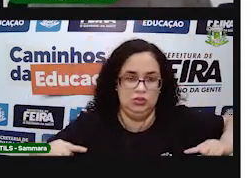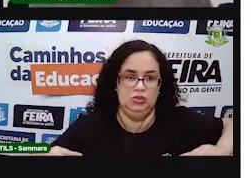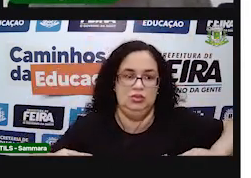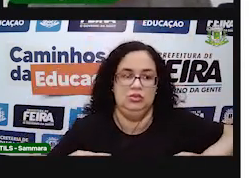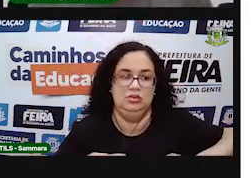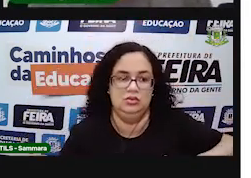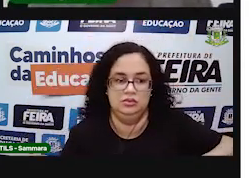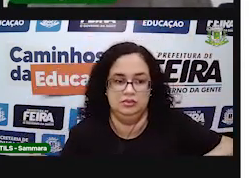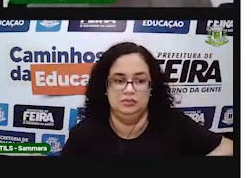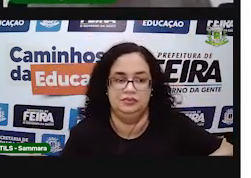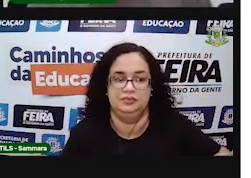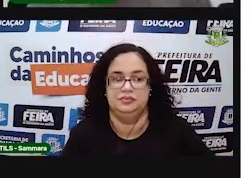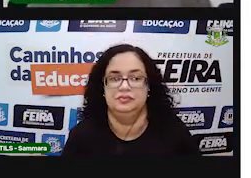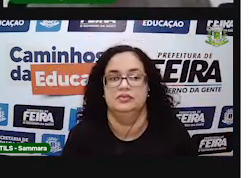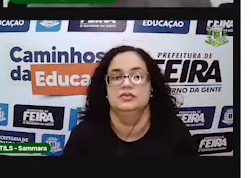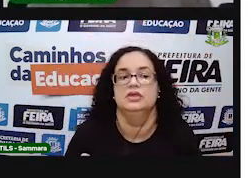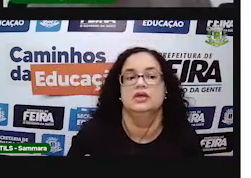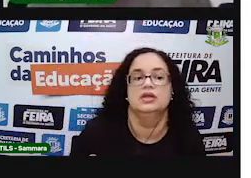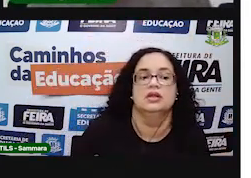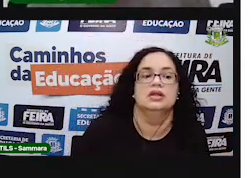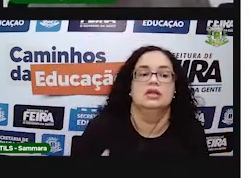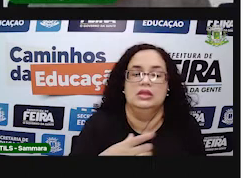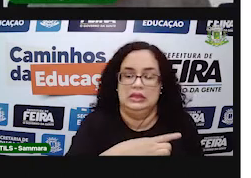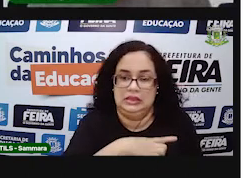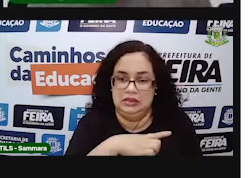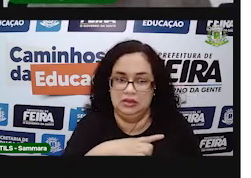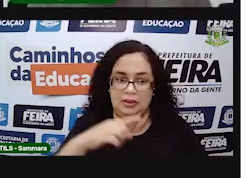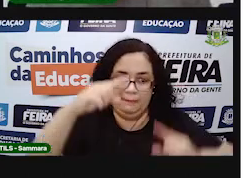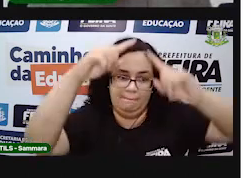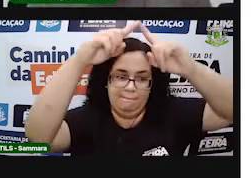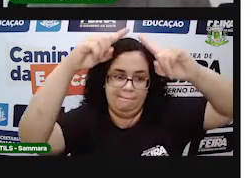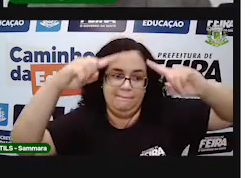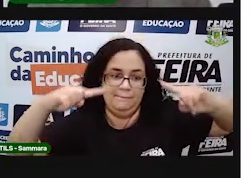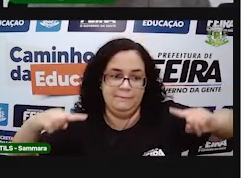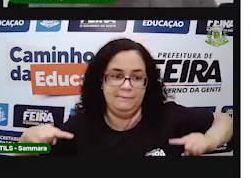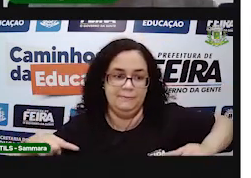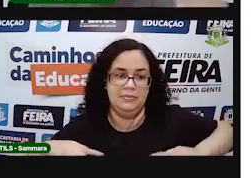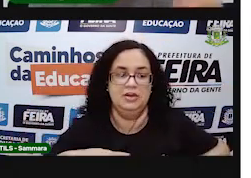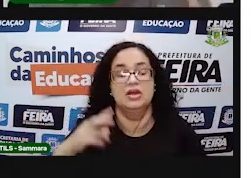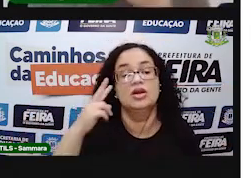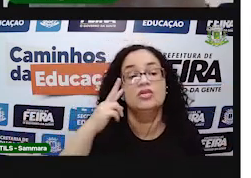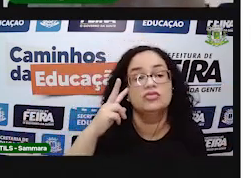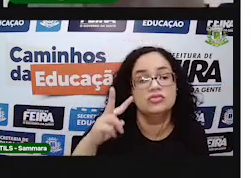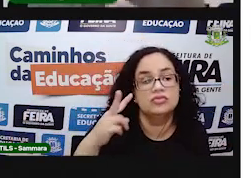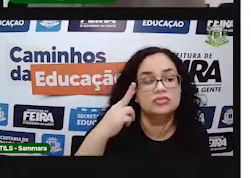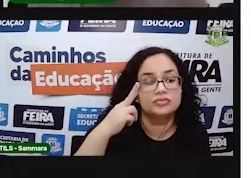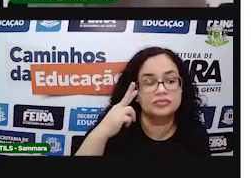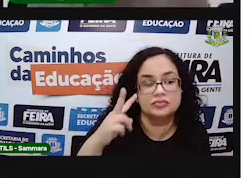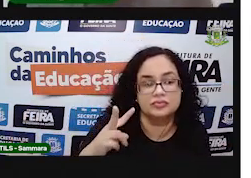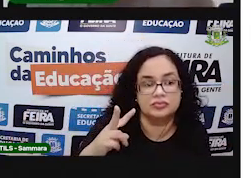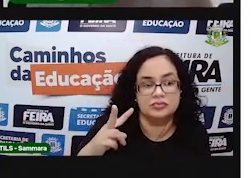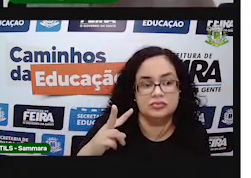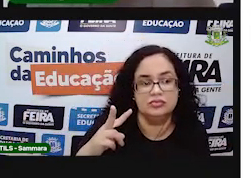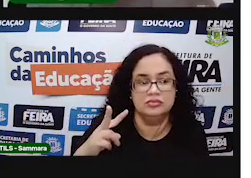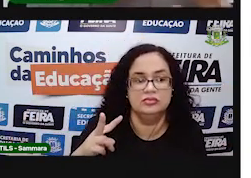triângulos, são partes triangulares. Então, para ser pirâmide, é isso aí. Então, nós vimos isso,